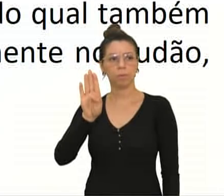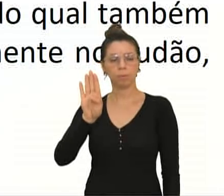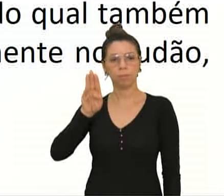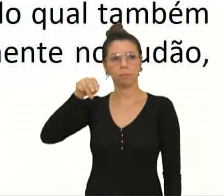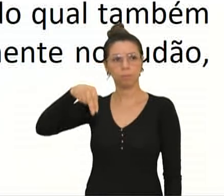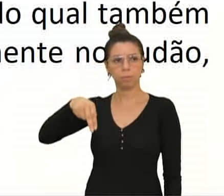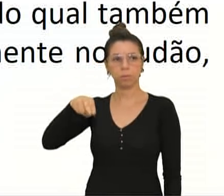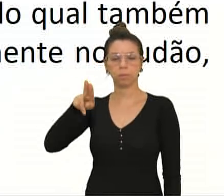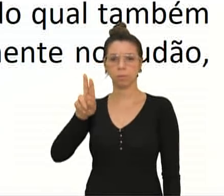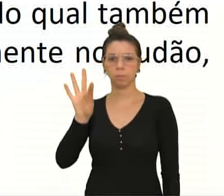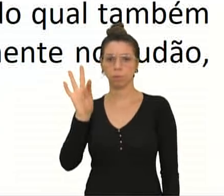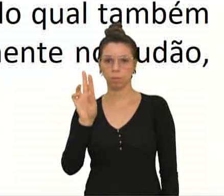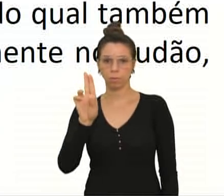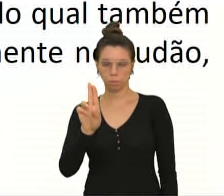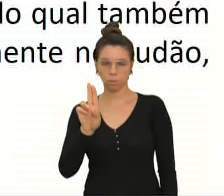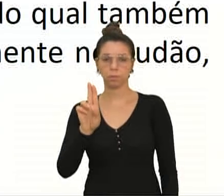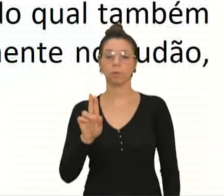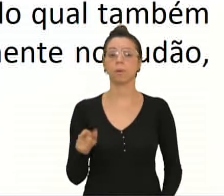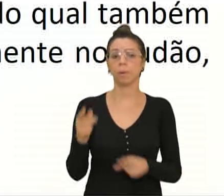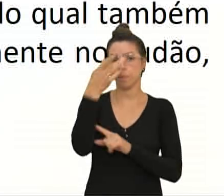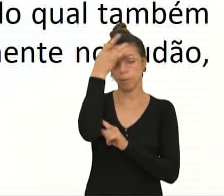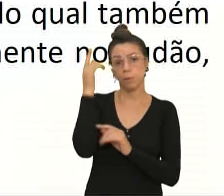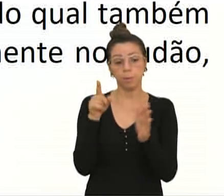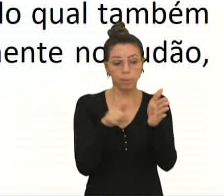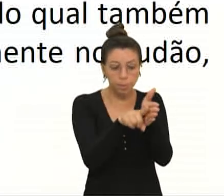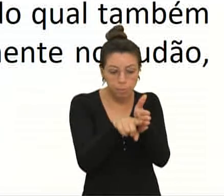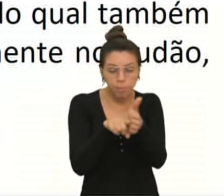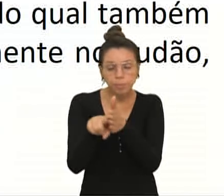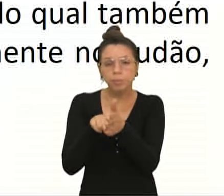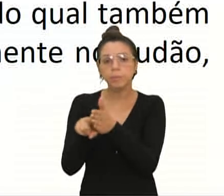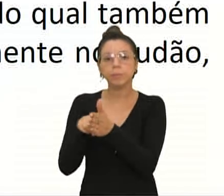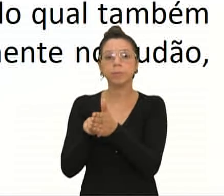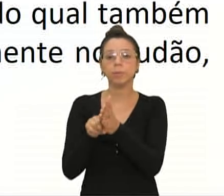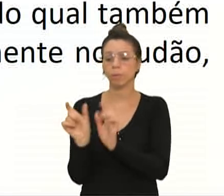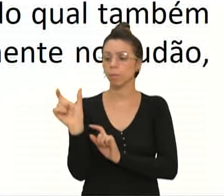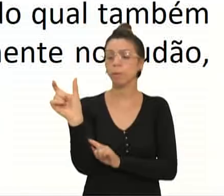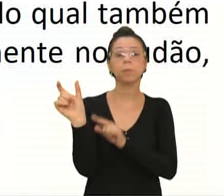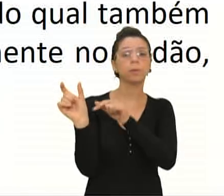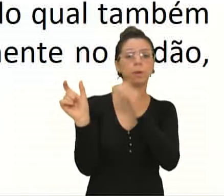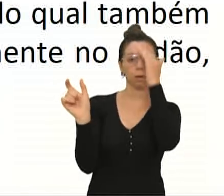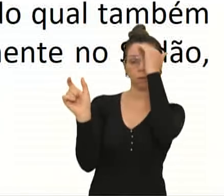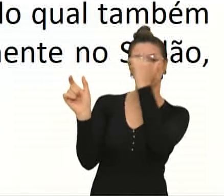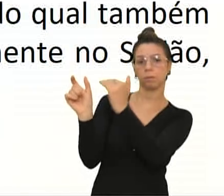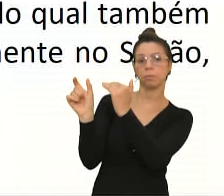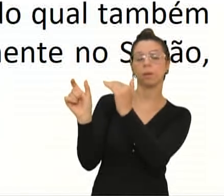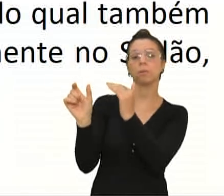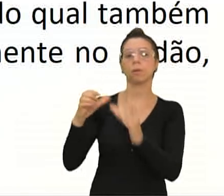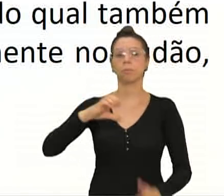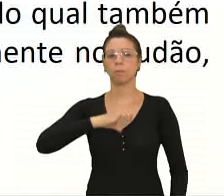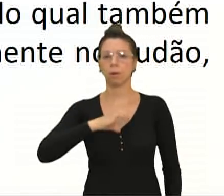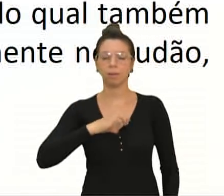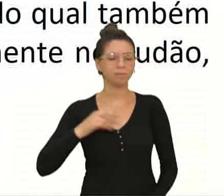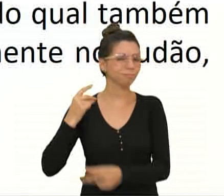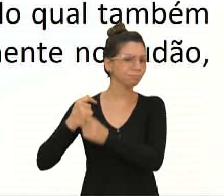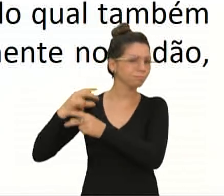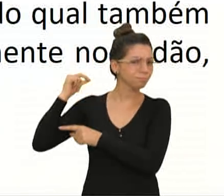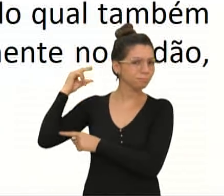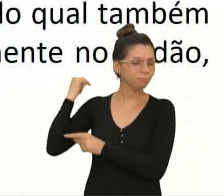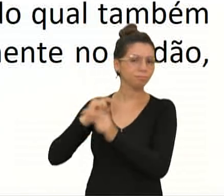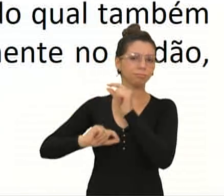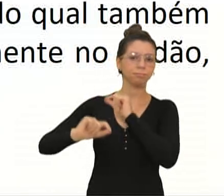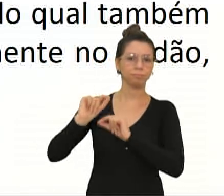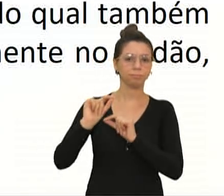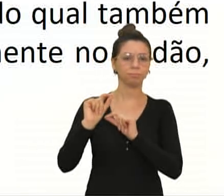Ubuntu. Estudiosos costumam se referir a Ubuntu como uma ética antiga, parte de